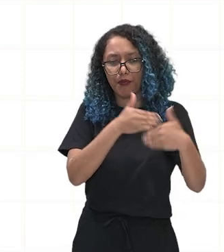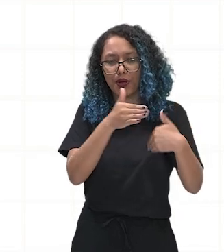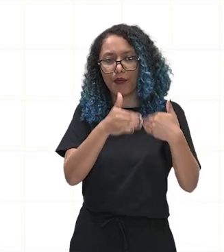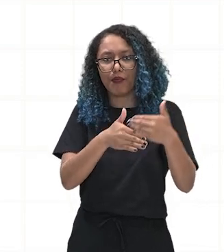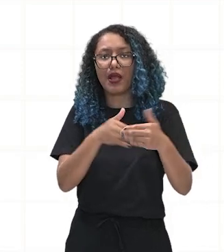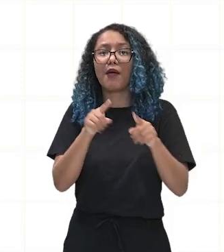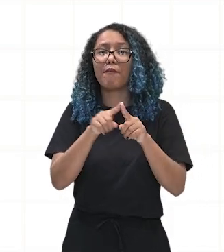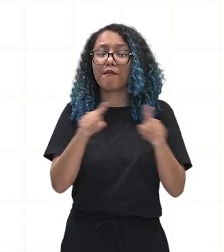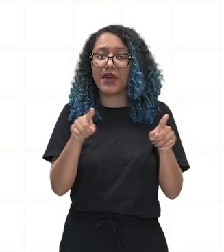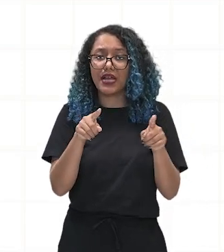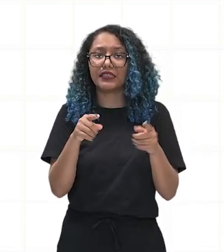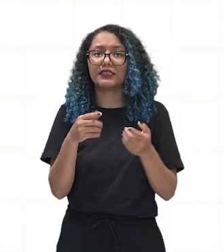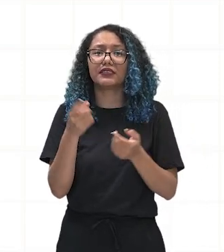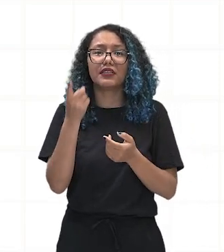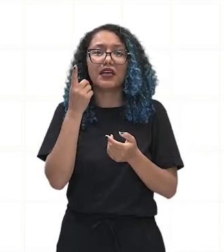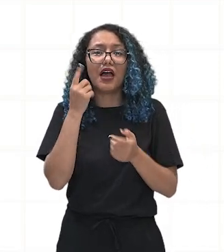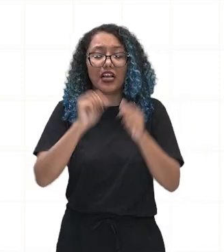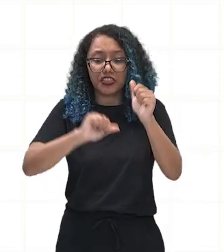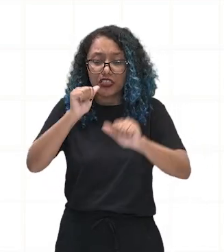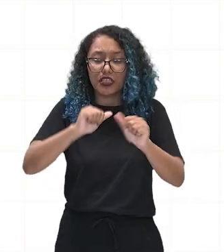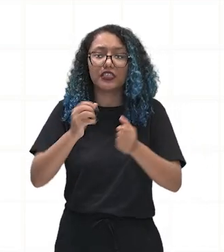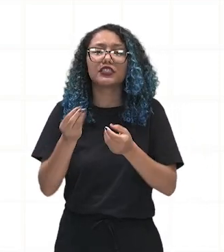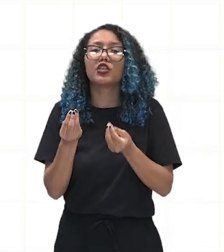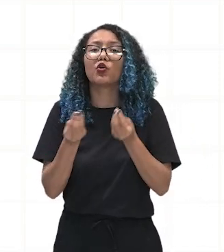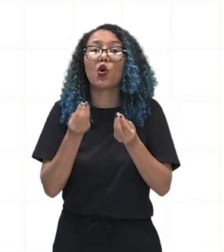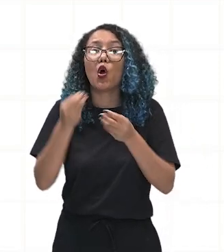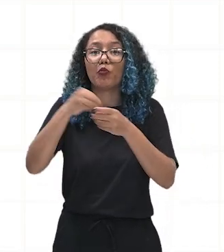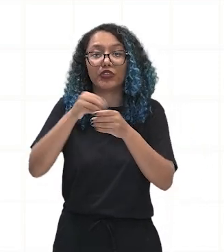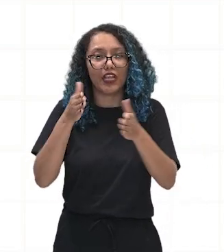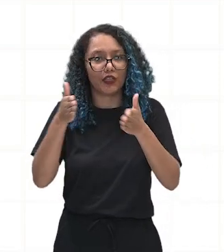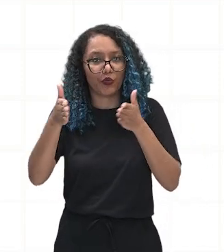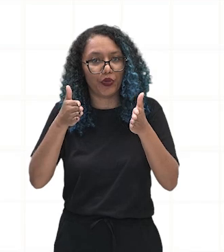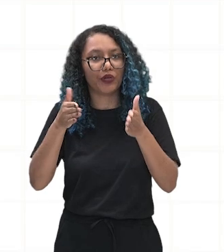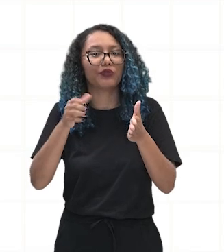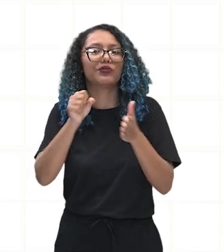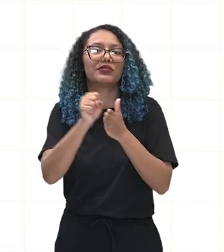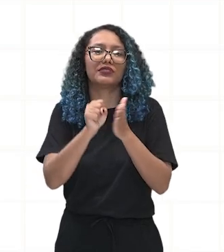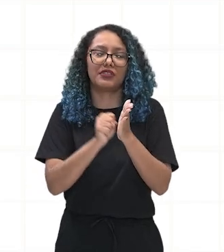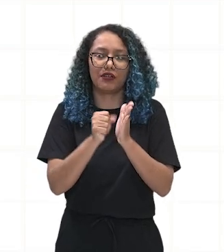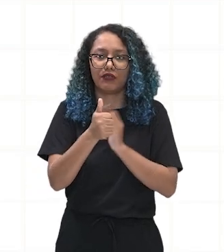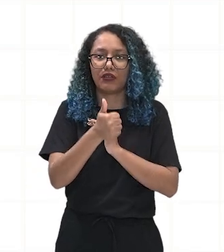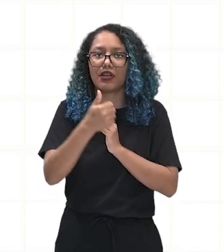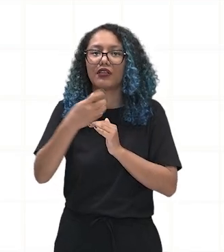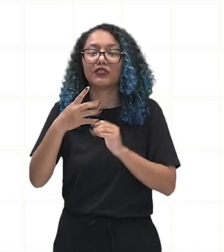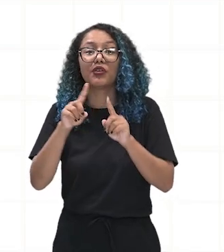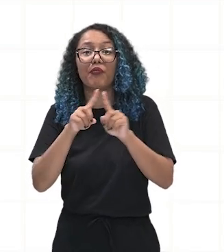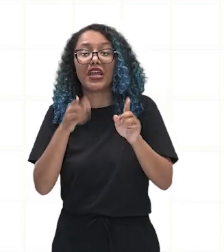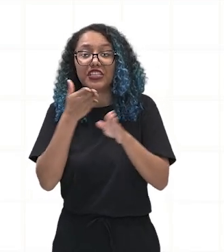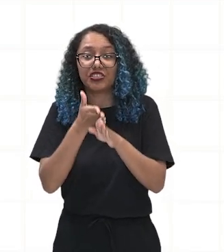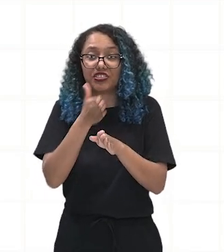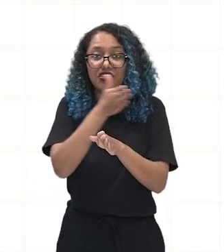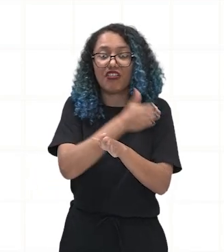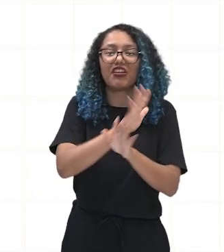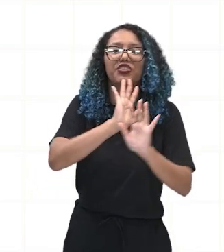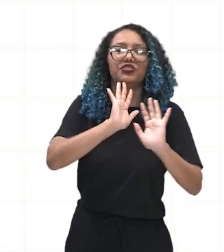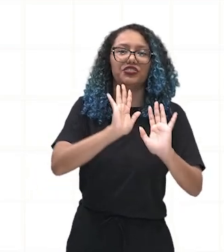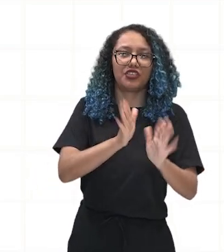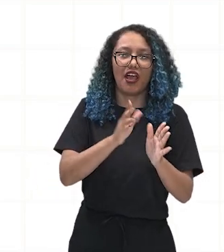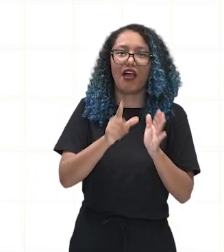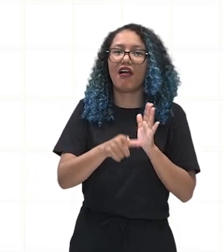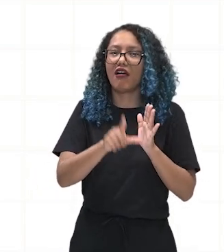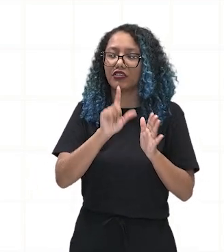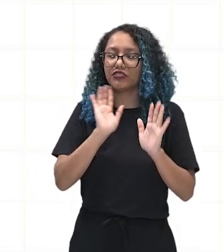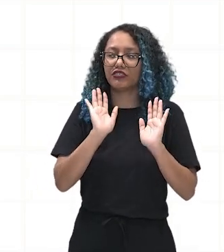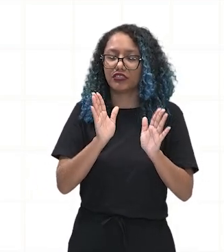aula como elas estavam dentro daquele contexto do século XIV, tá? Mas elas já vêm surgindo há um bom